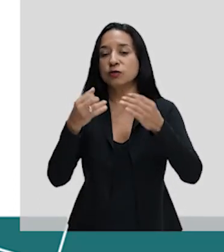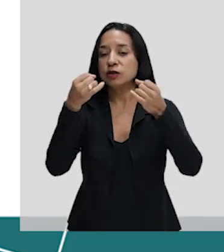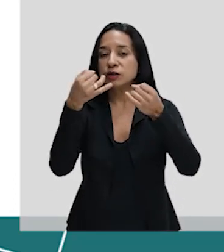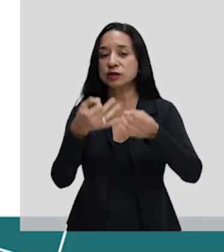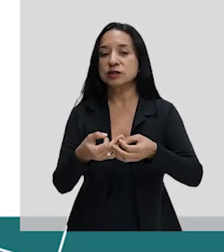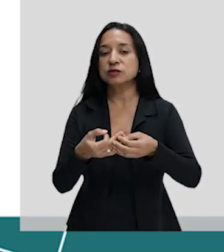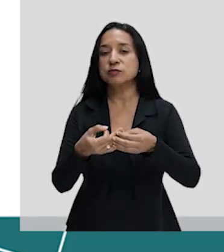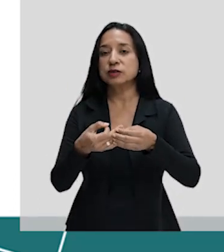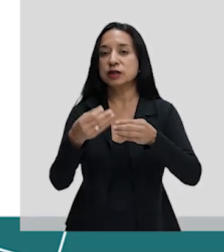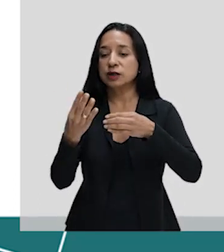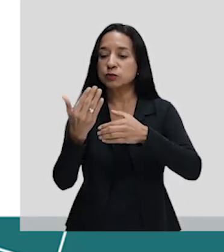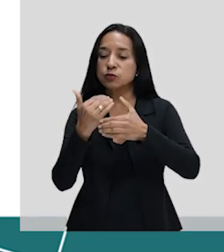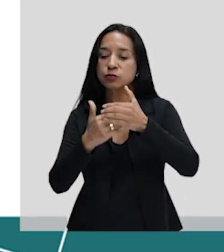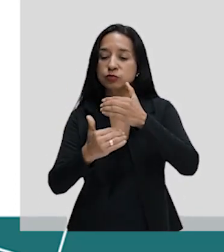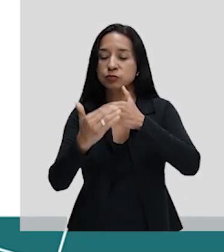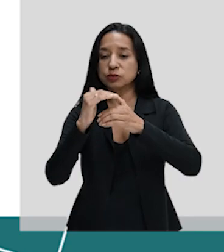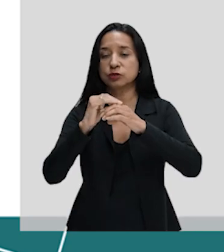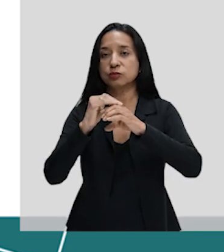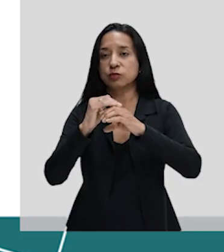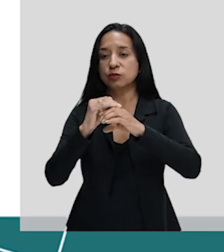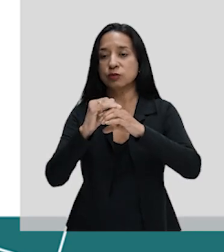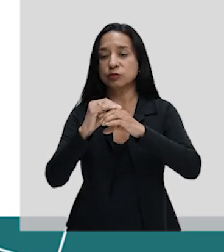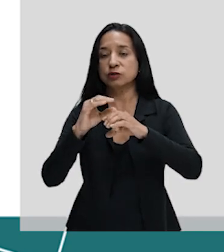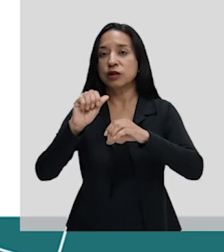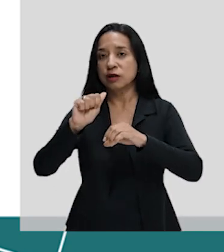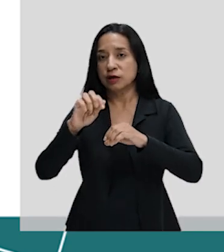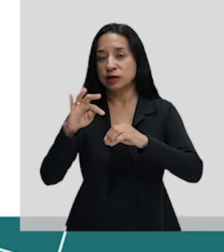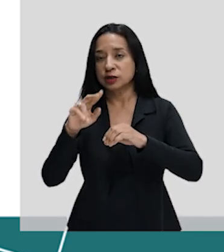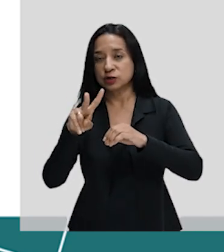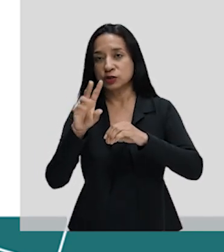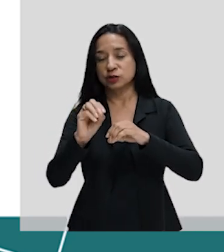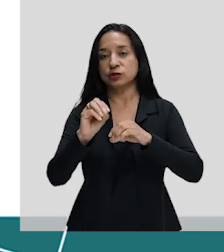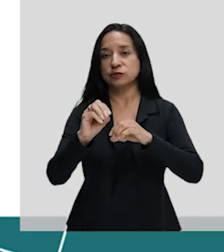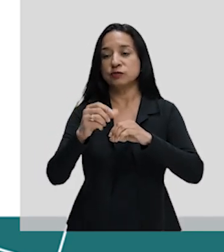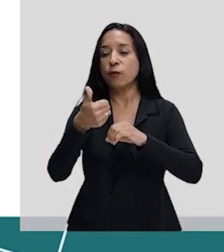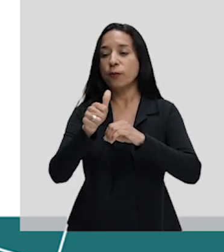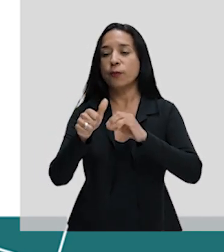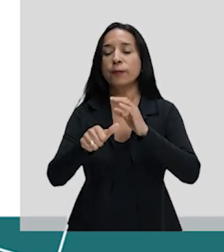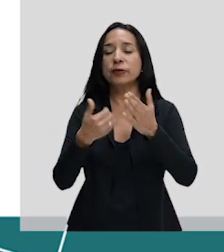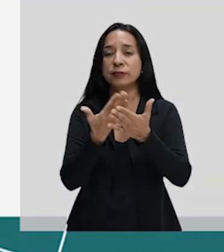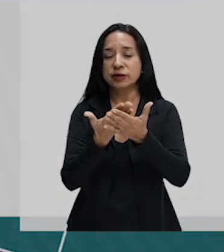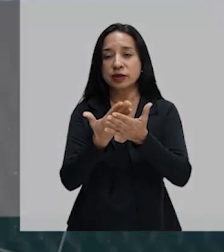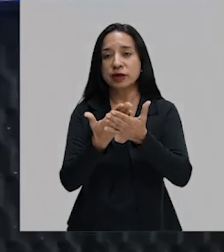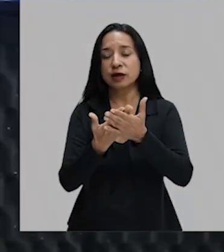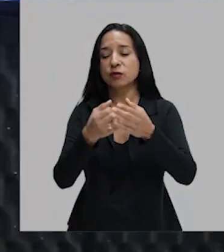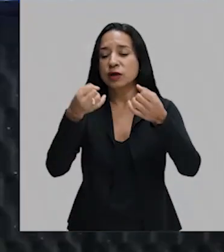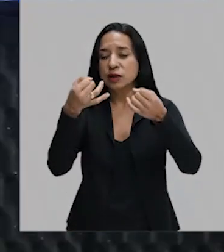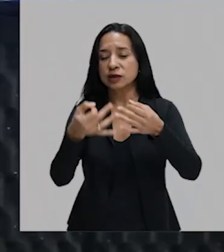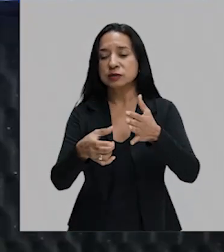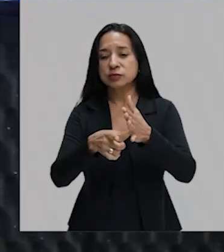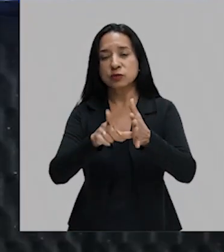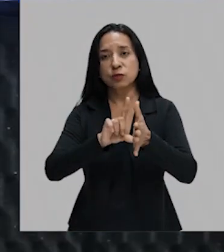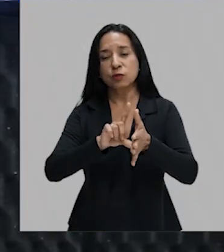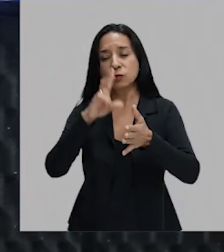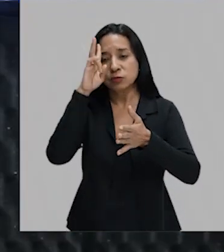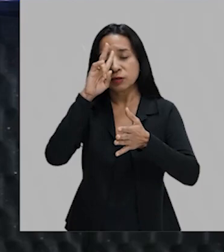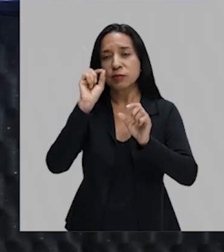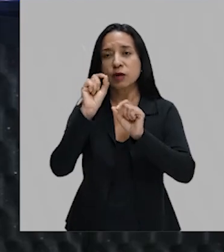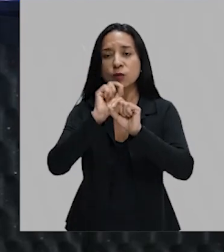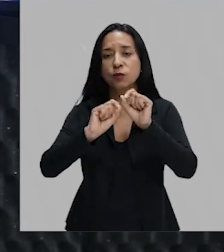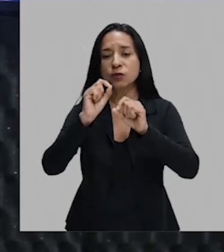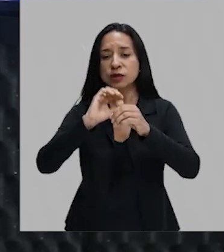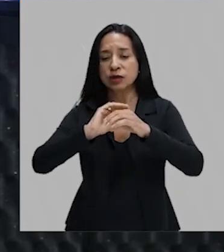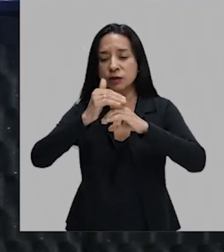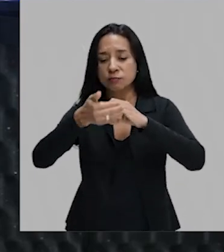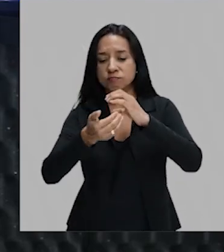transporte ativo. Nós já tivemos uma primeira aula onde eu expliquei sobre transporte passivo. Vamos lembrar o que é transporte passivo? É